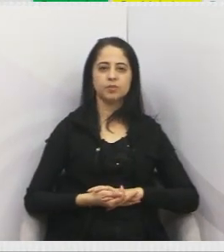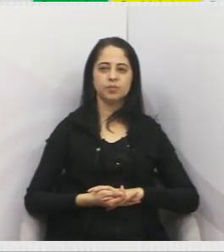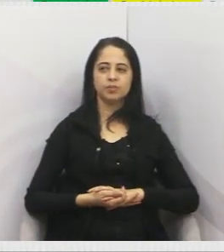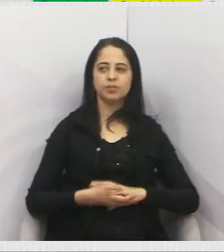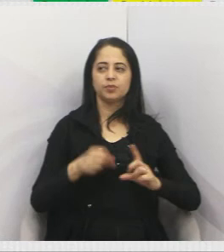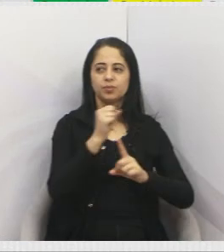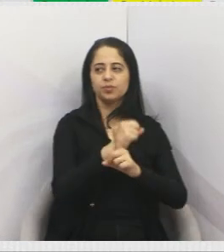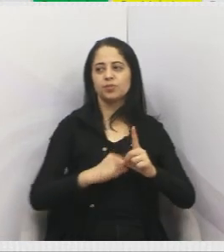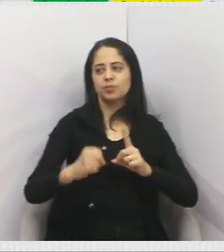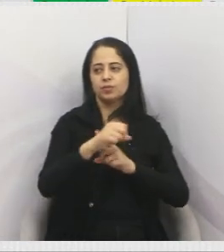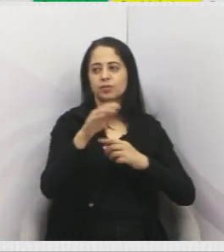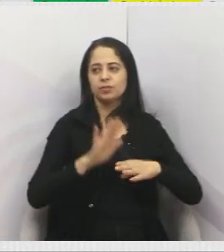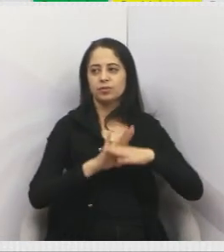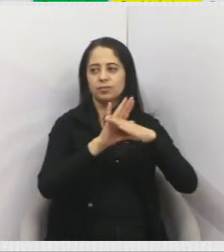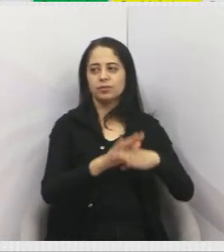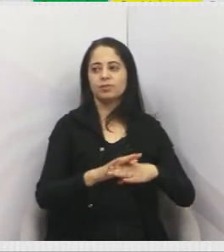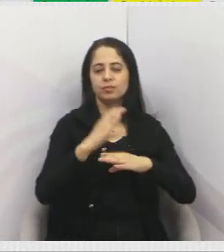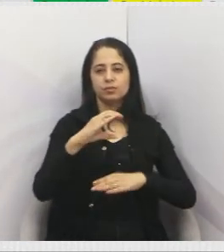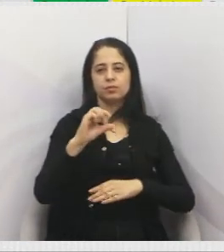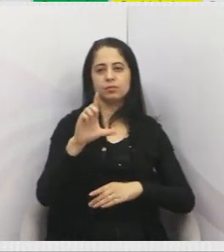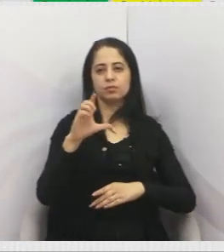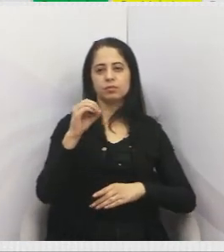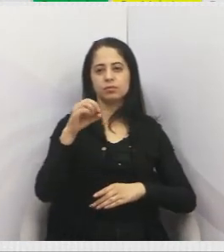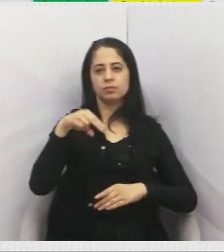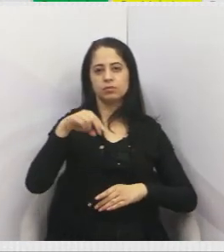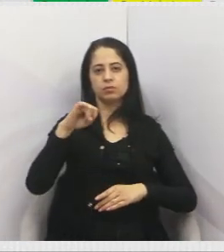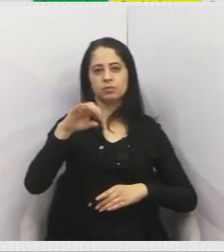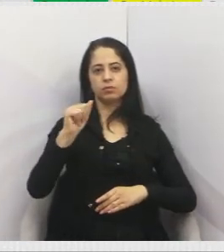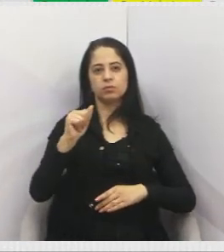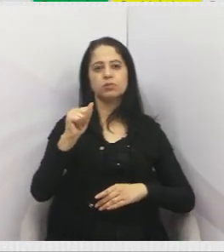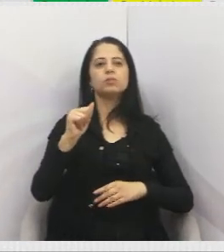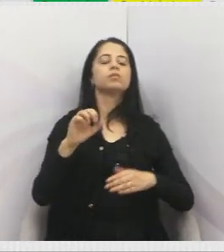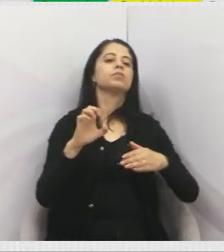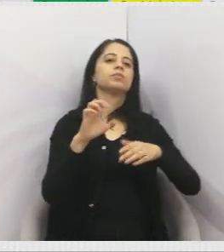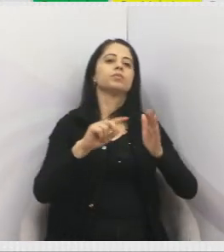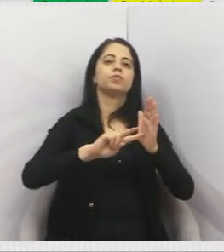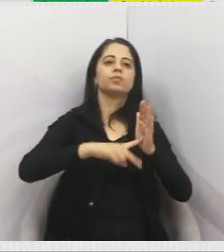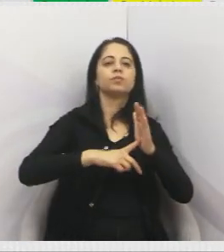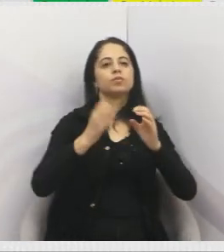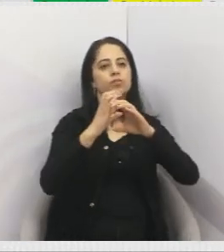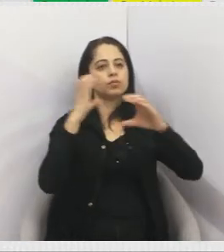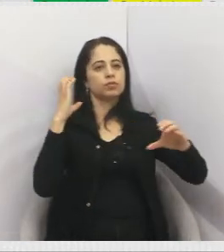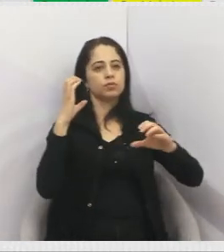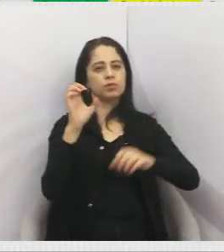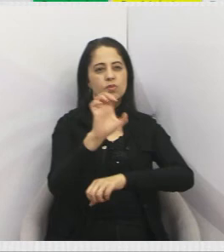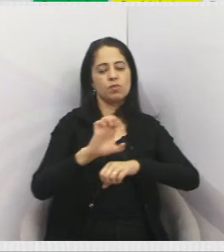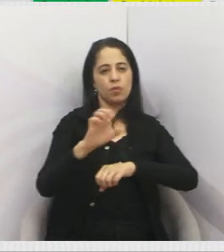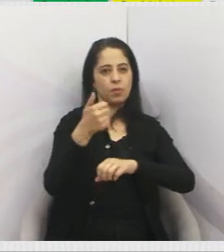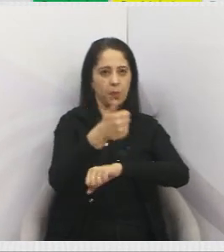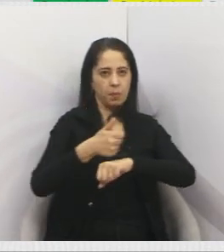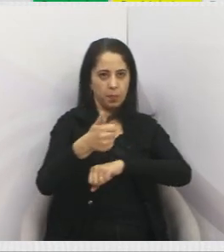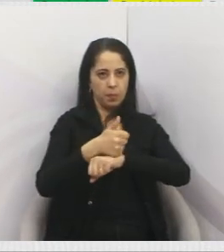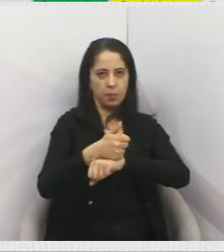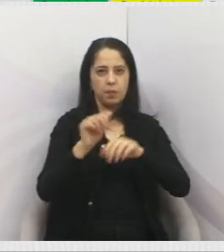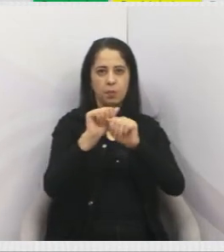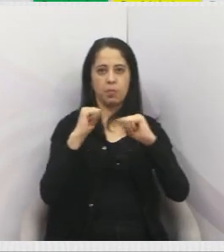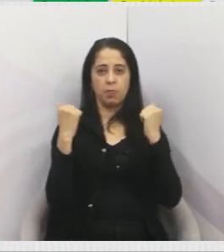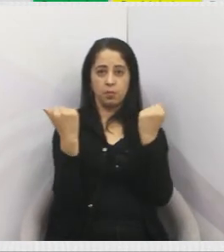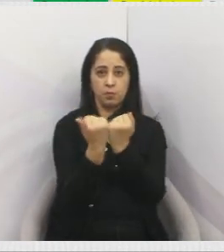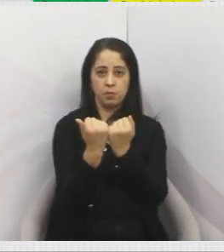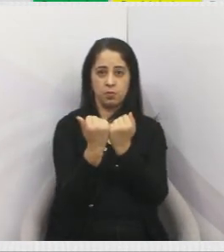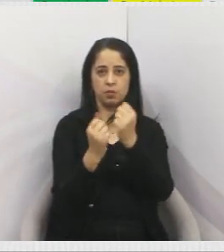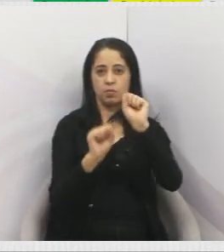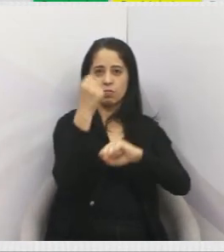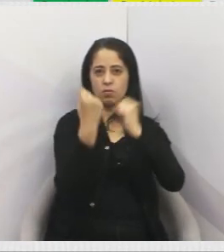Movimentos populares, moradores do Jardim Colônia, entidades de classe sindical, Sindicato dos Engenheiros, empresas ou entidades profissionais, Associação Comercial e Industrial